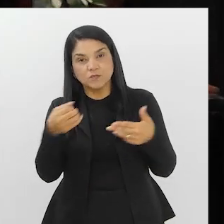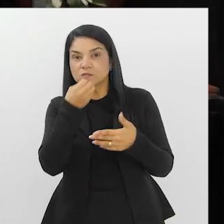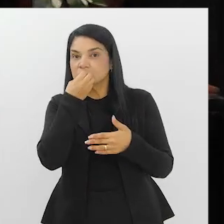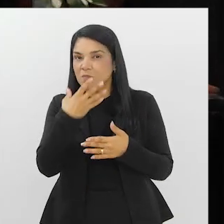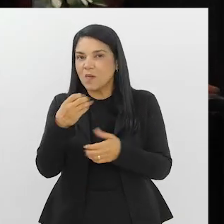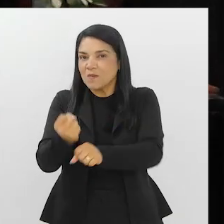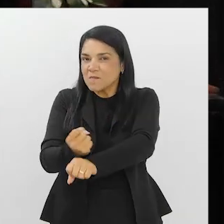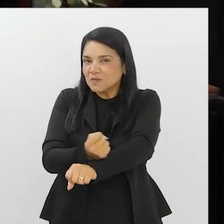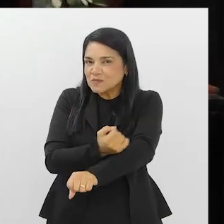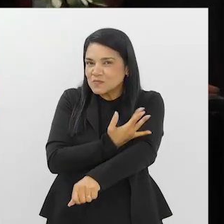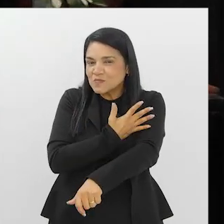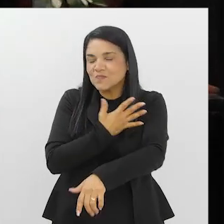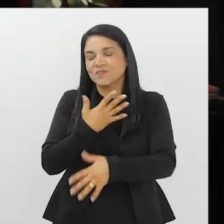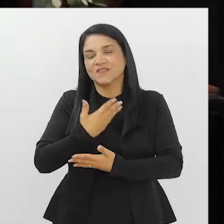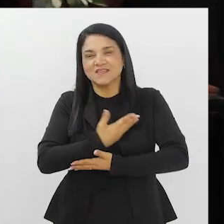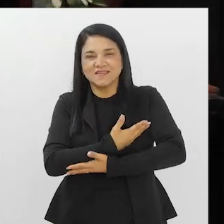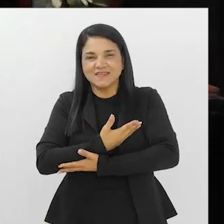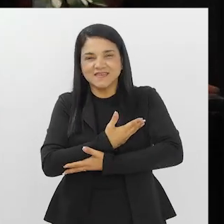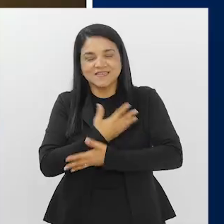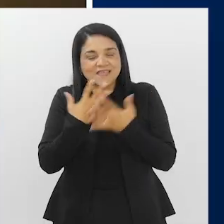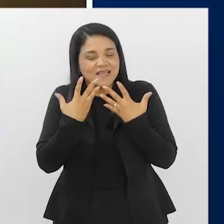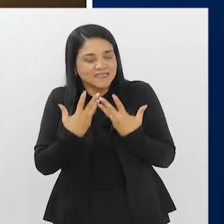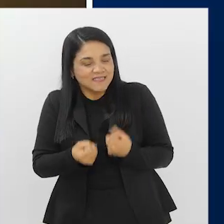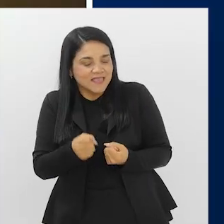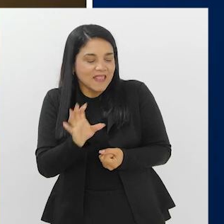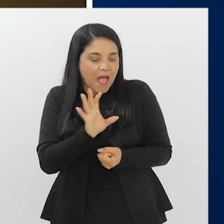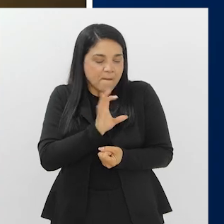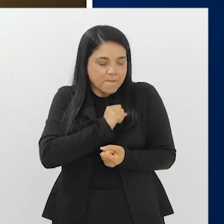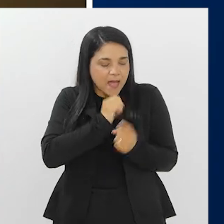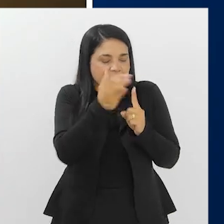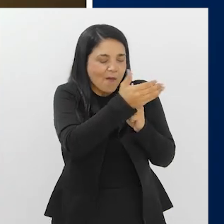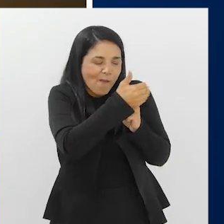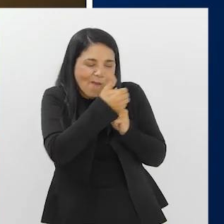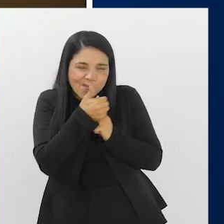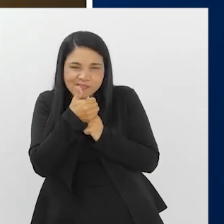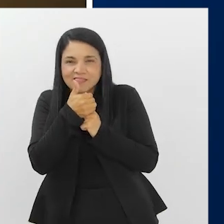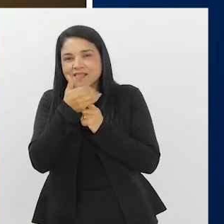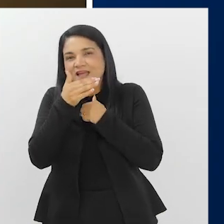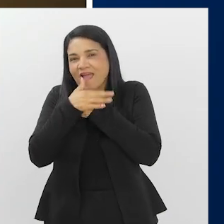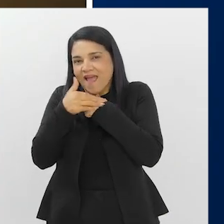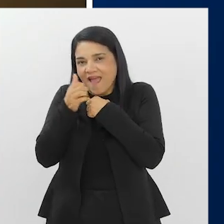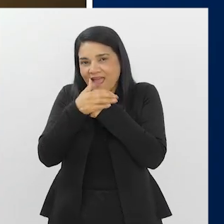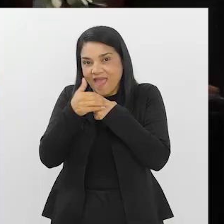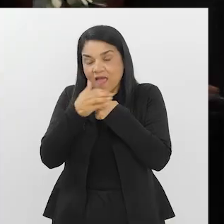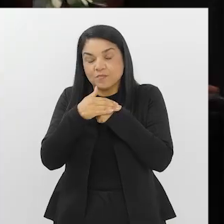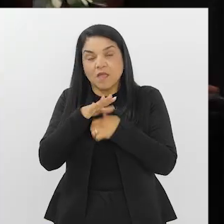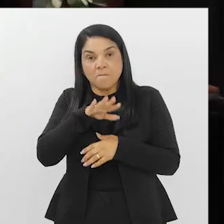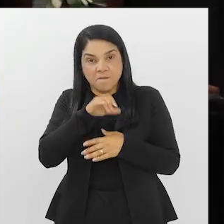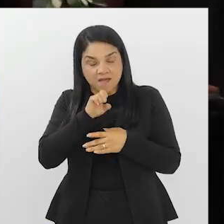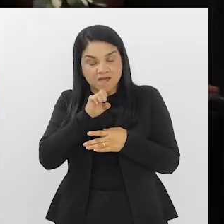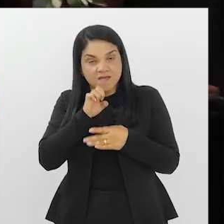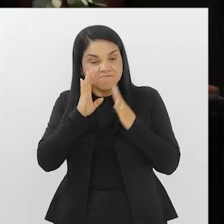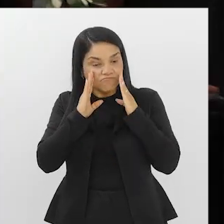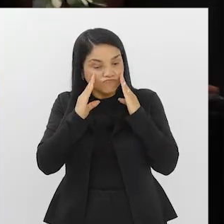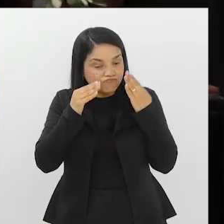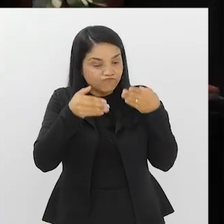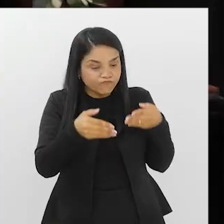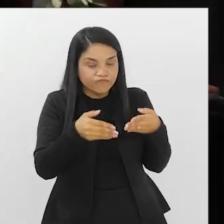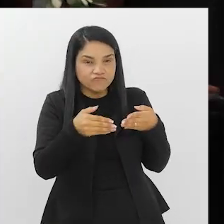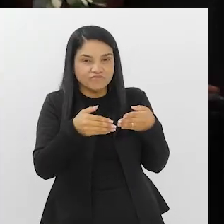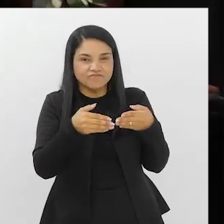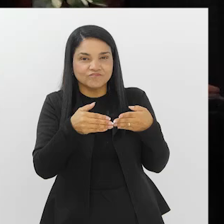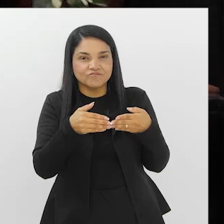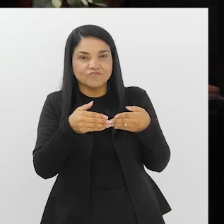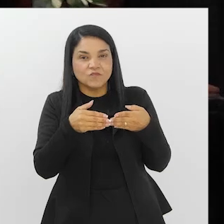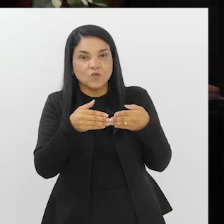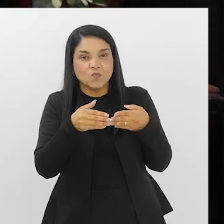benefício emocional da criança se sentir aceita, amada, acolhida, que a mãe toma o tempo dela, porque